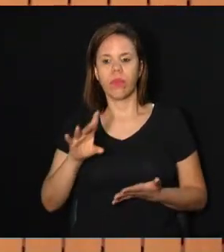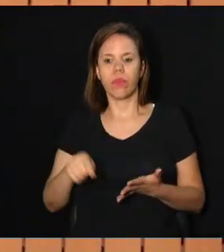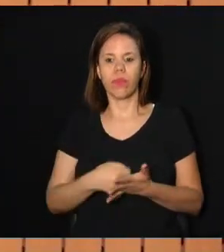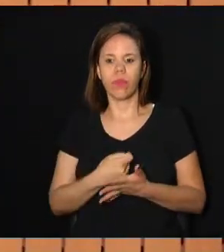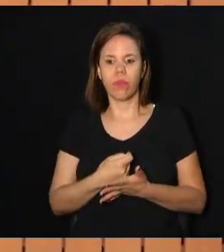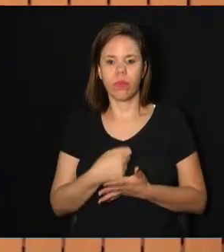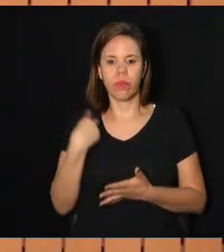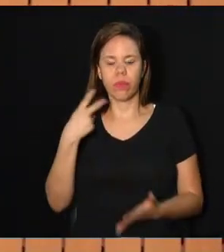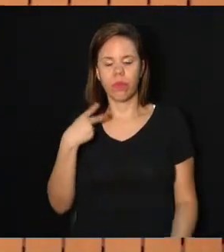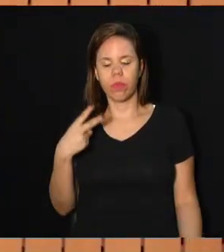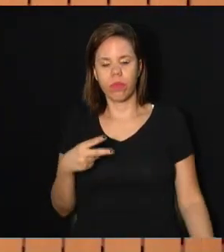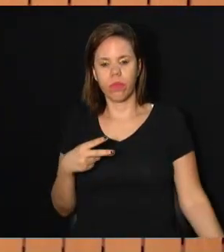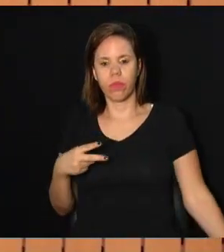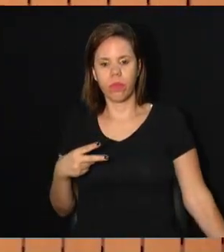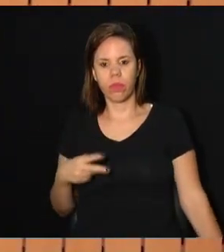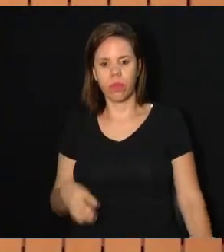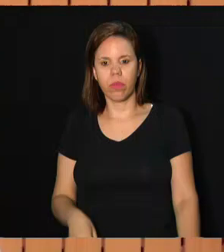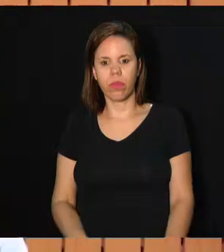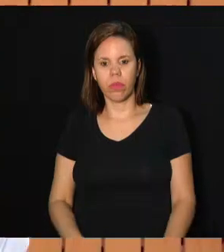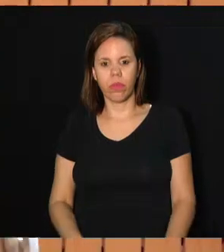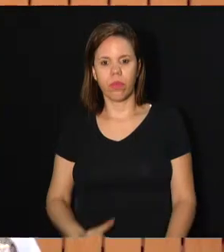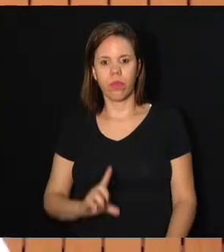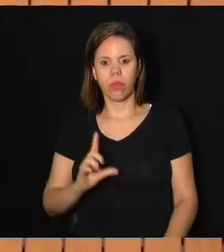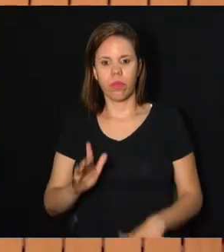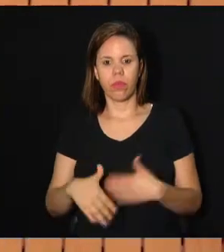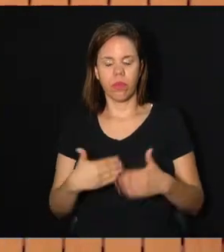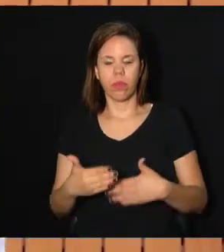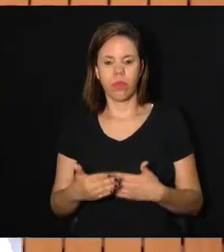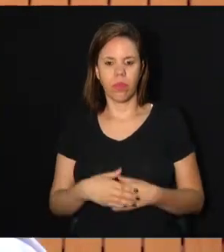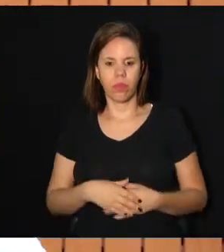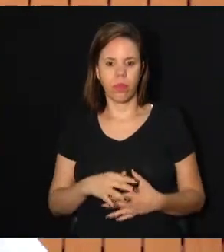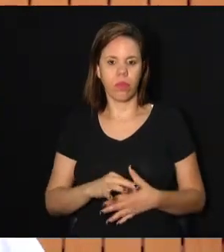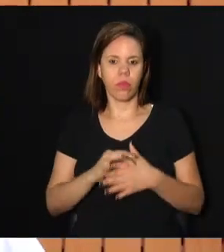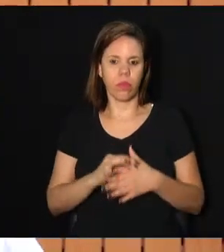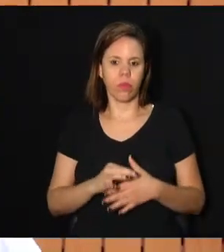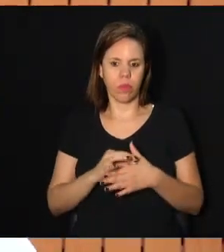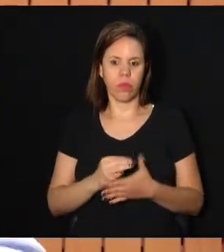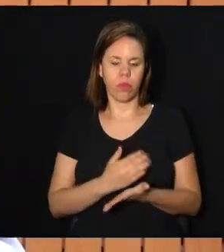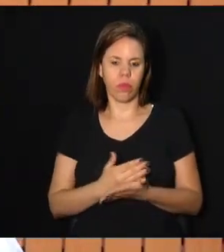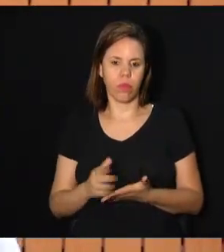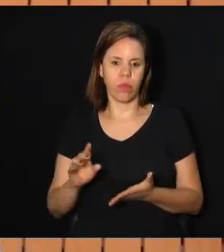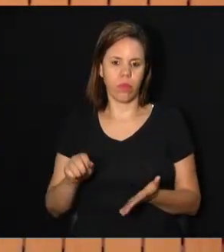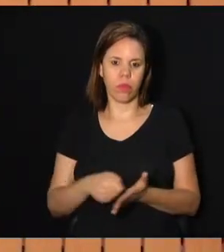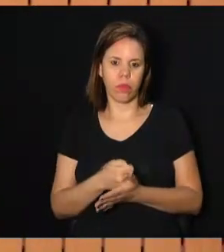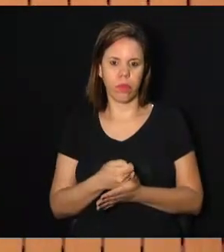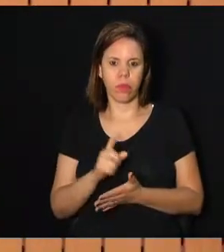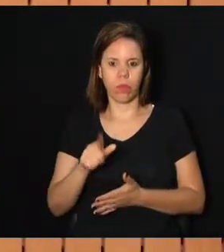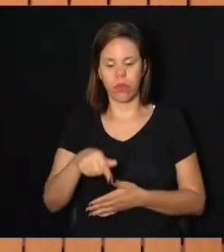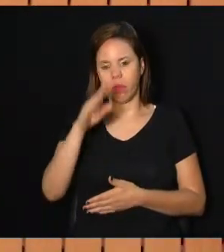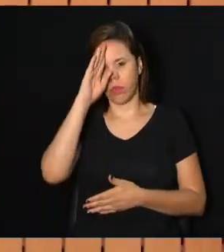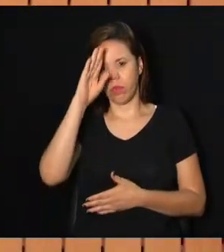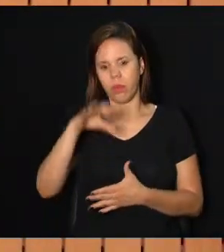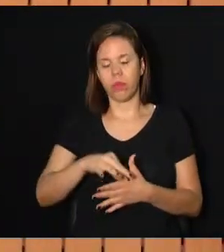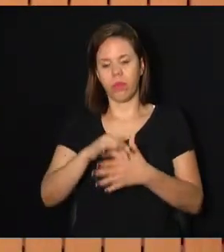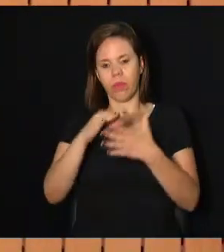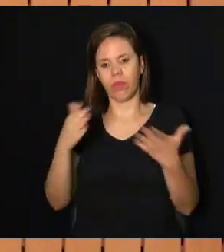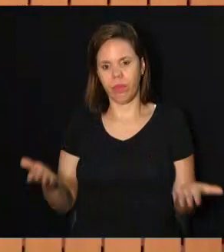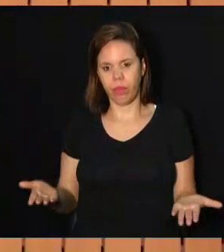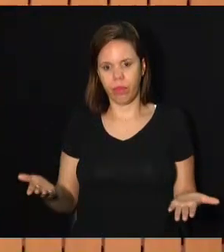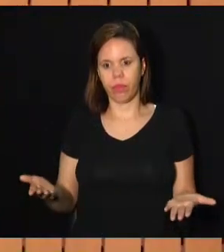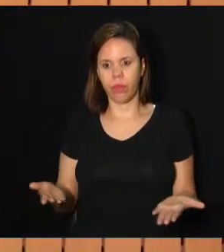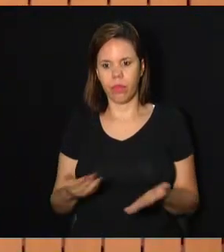de vereadores, e logo na sequência os líderes começam a se inscrever, e a prioridade é do líder. Ou